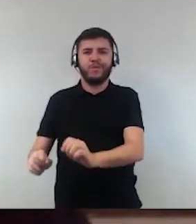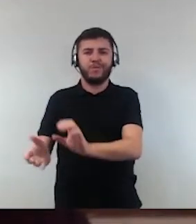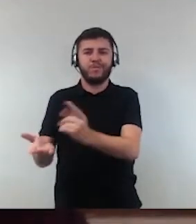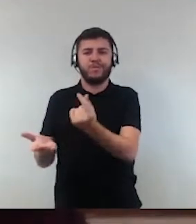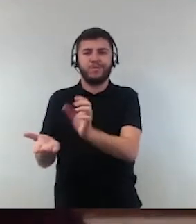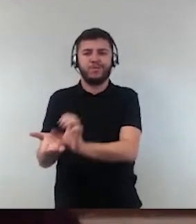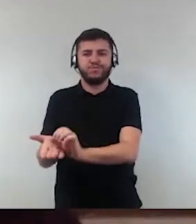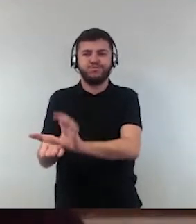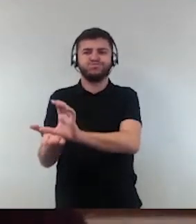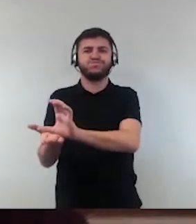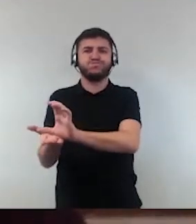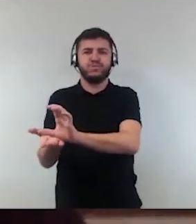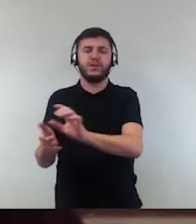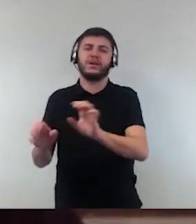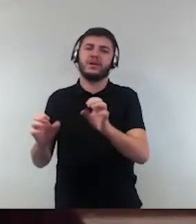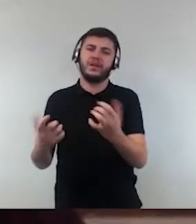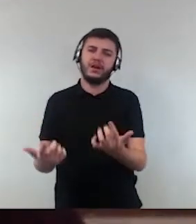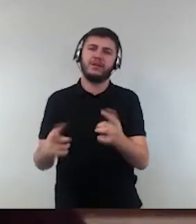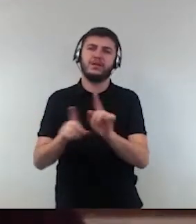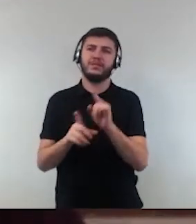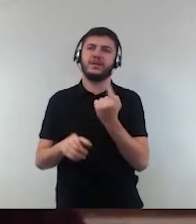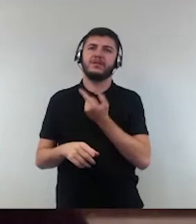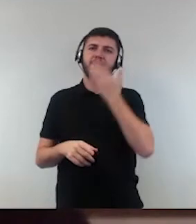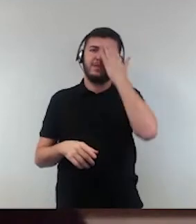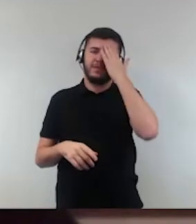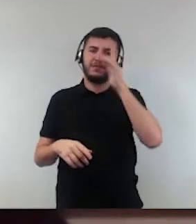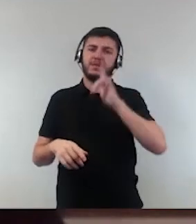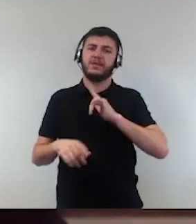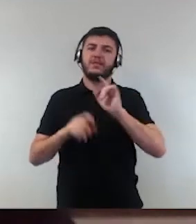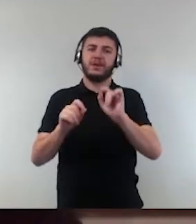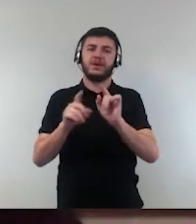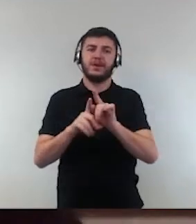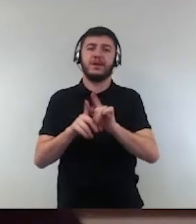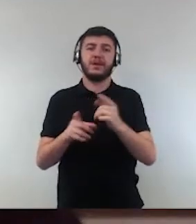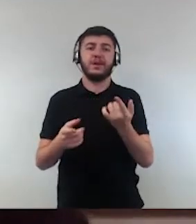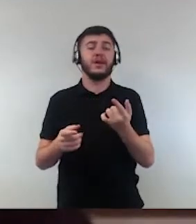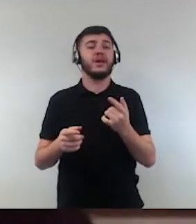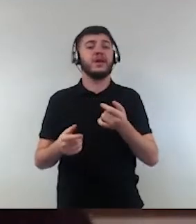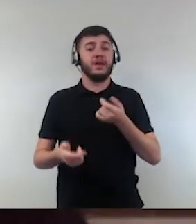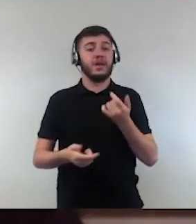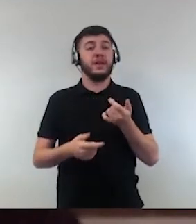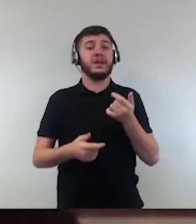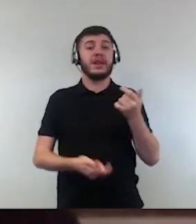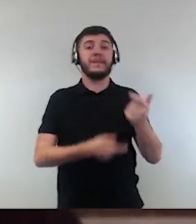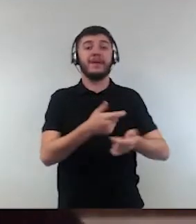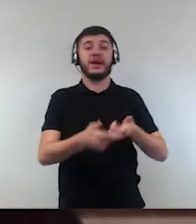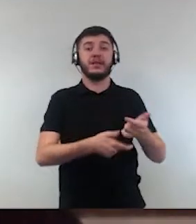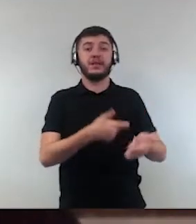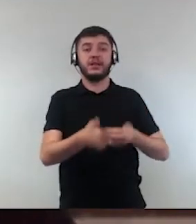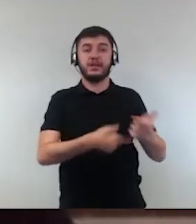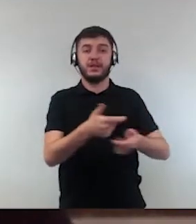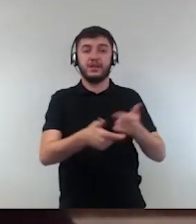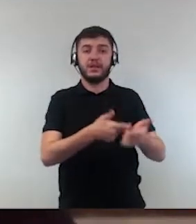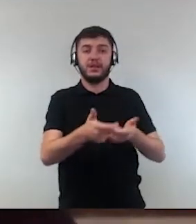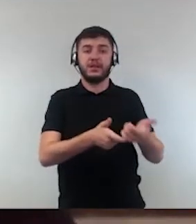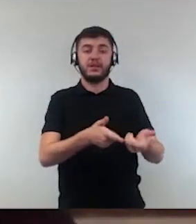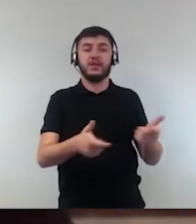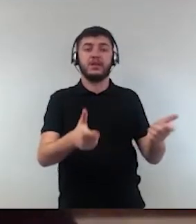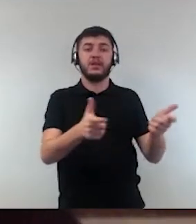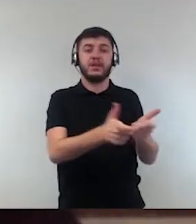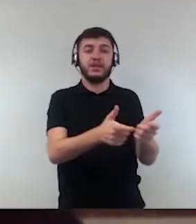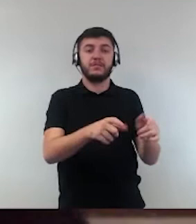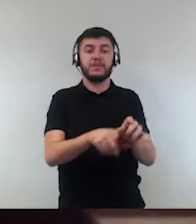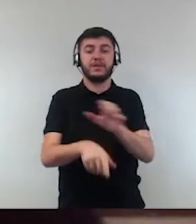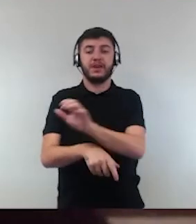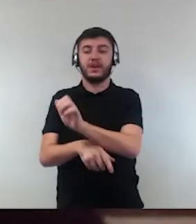uma baixa de demanda, sob o ponto de vista de consumo, ou seja, quilowatt-hora, e temos uma baixa de carga, sob o ponto de vista de kilowatt, né? Ou